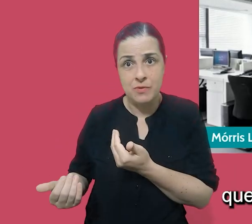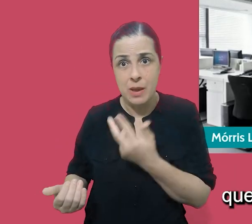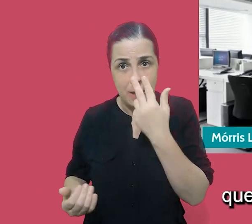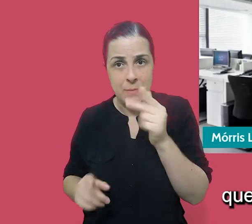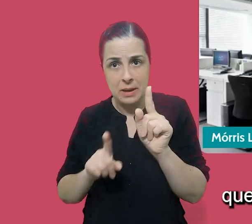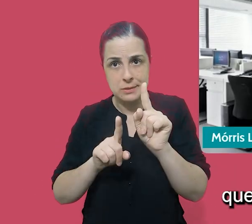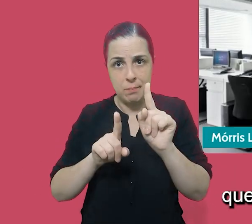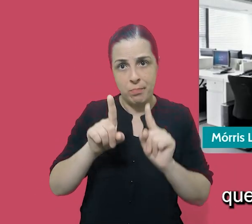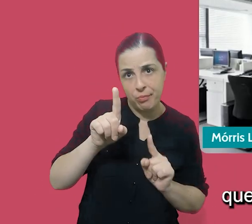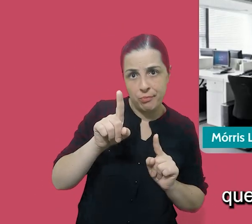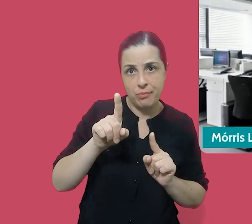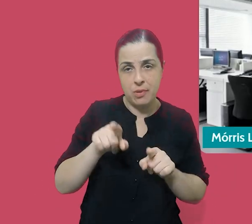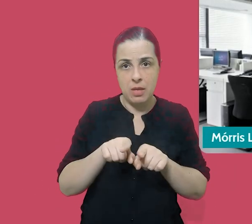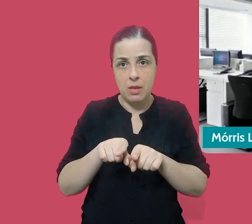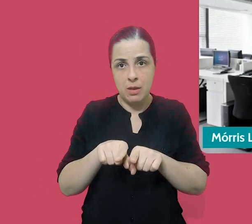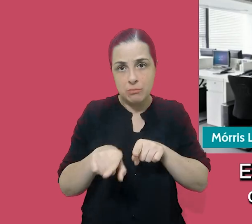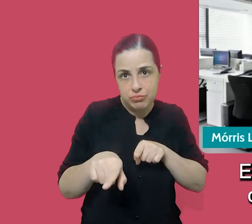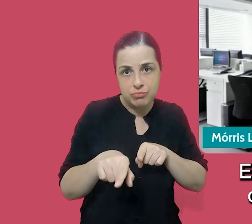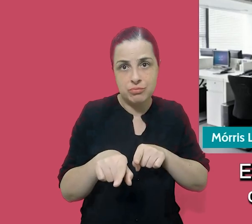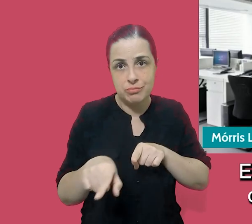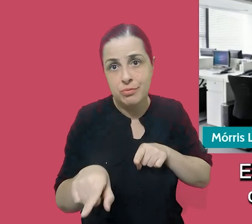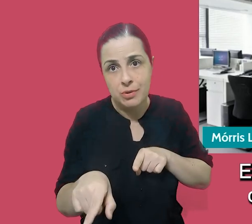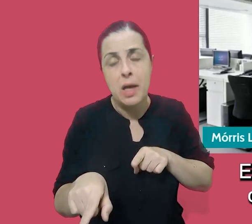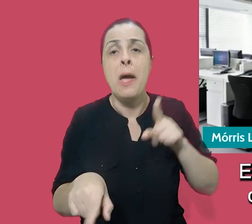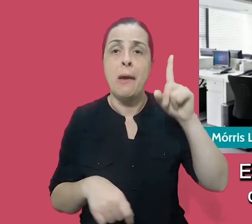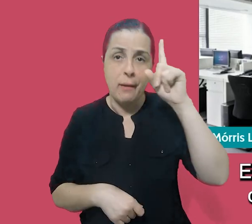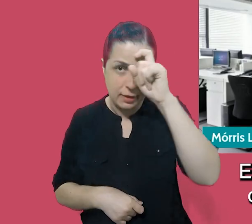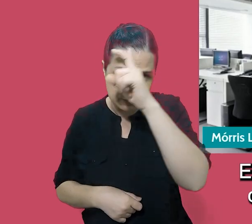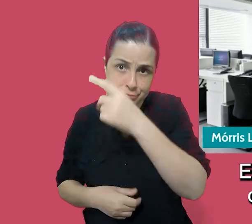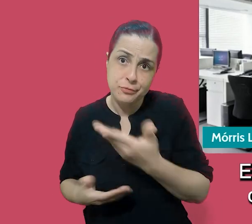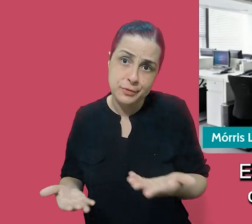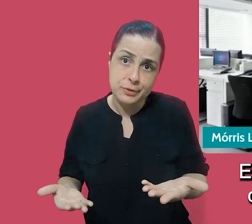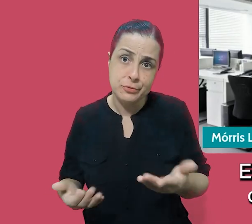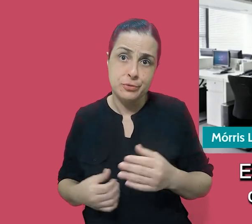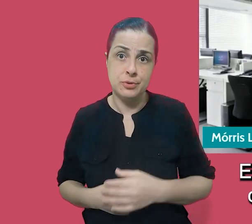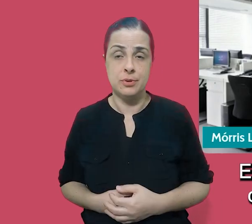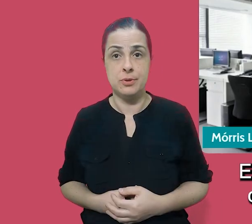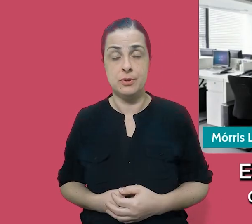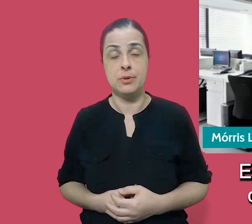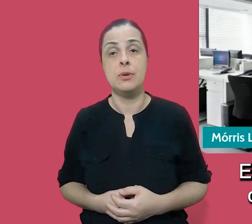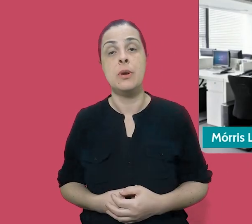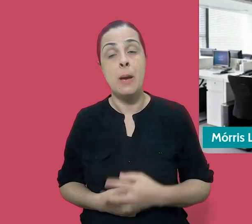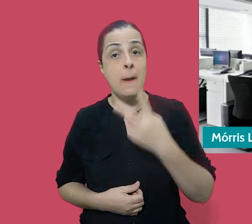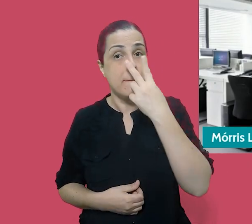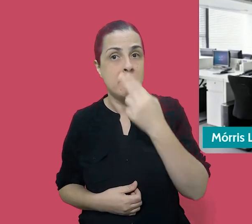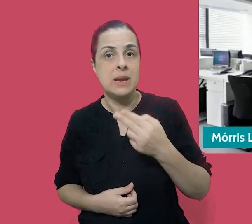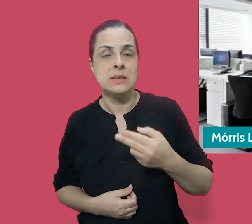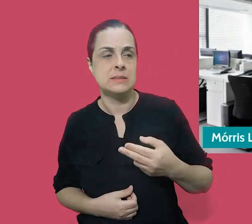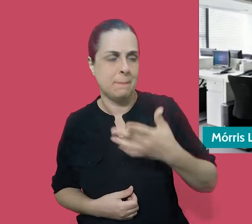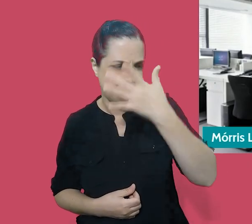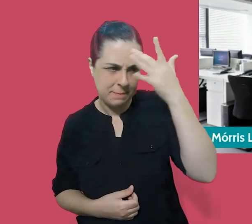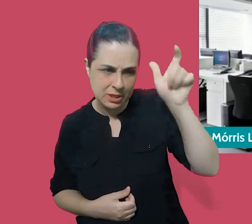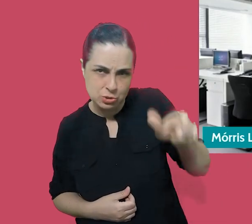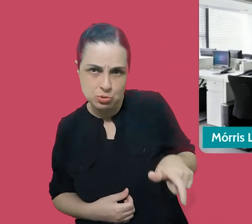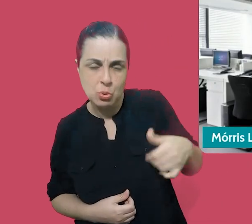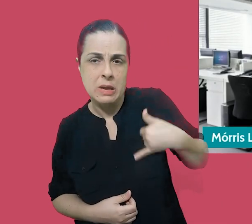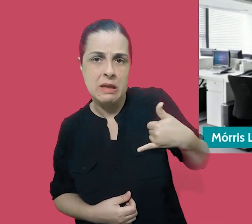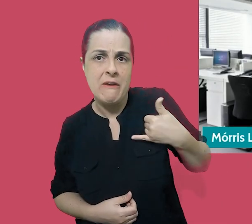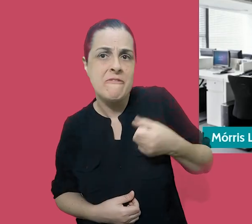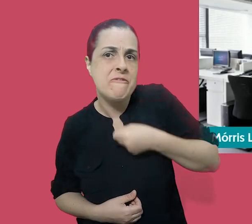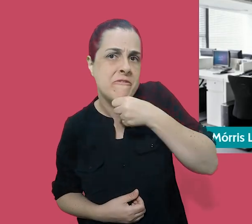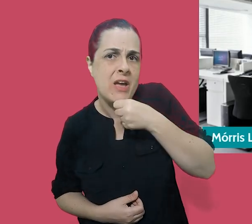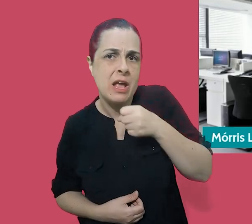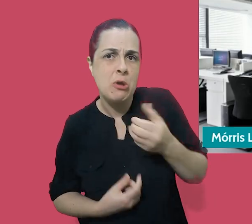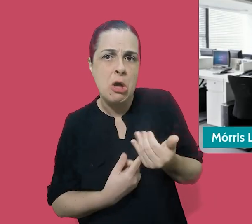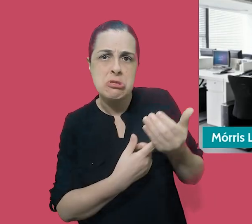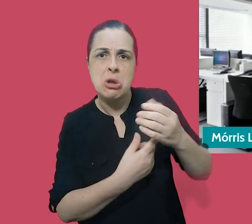para chegar lá já é difícil, né? Então, são muitos vieses, essa coisa de que o mais velho ele não está ligado à